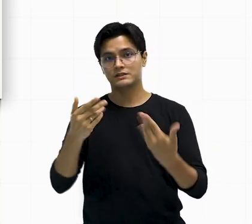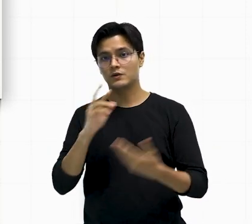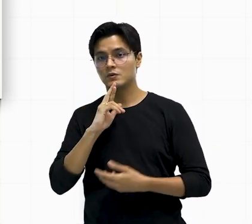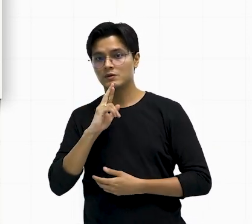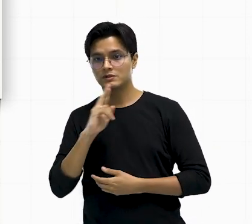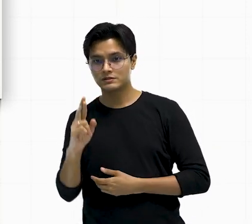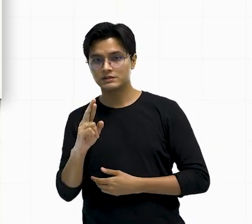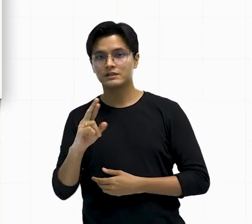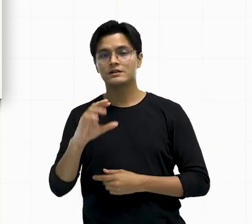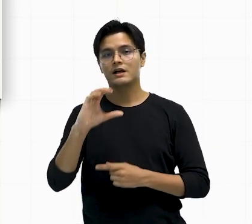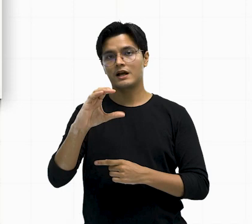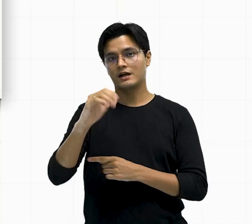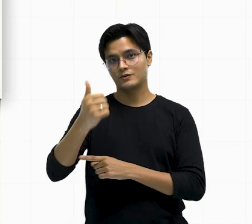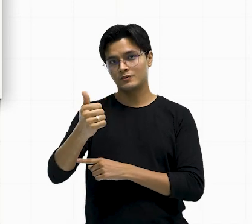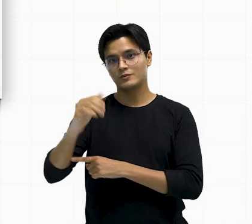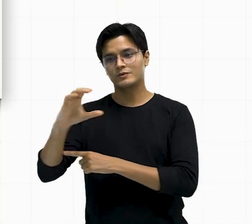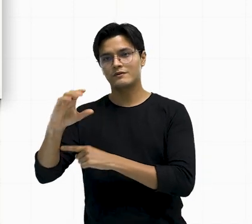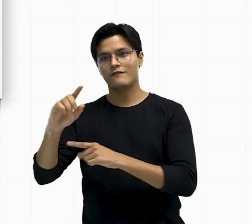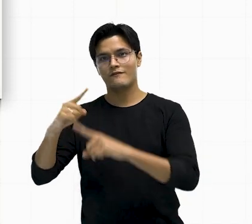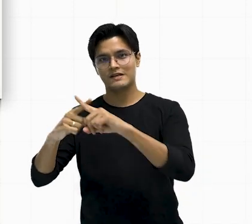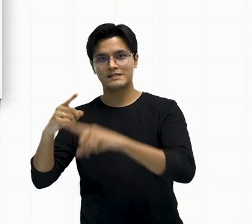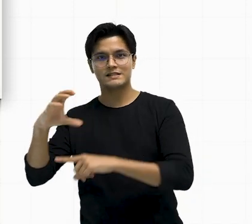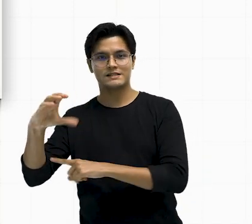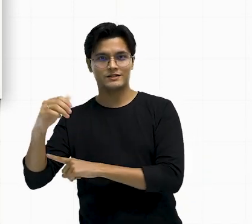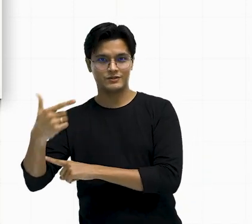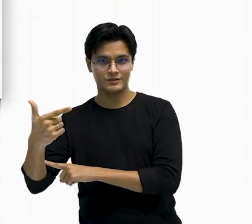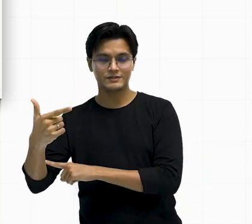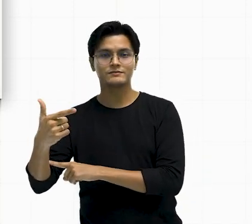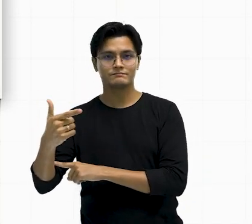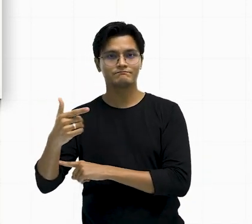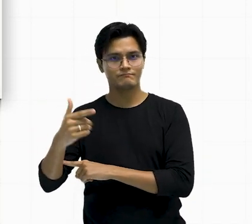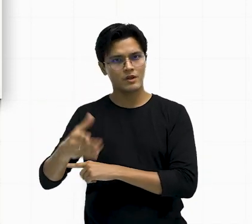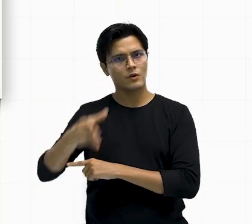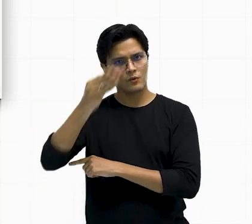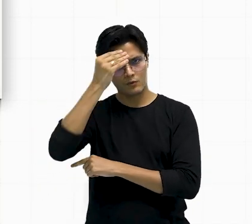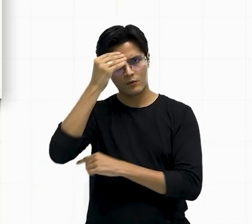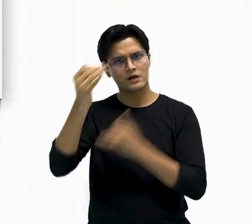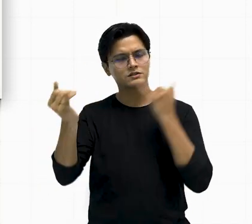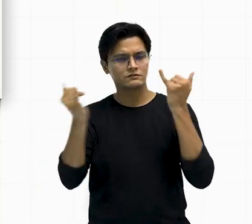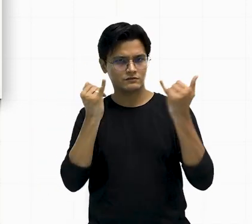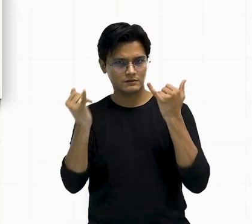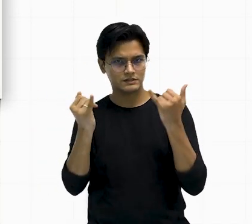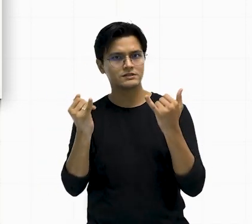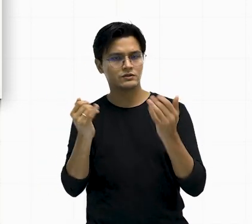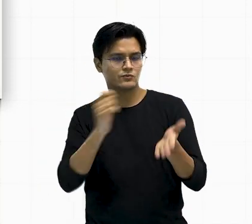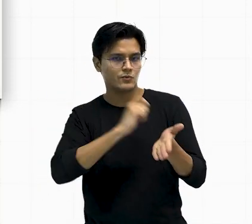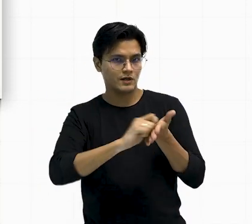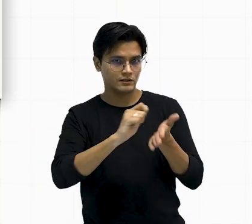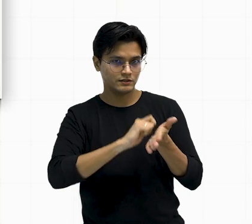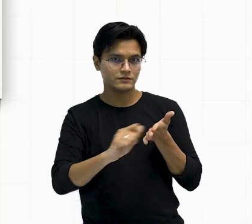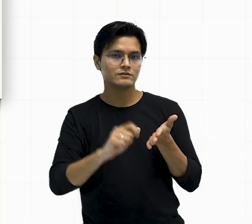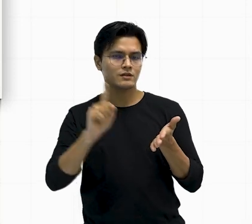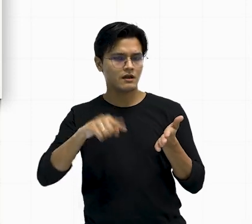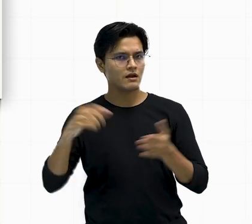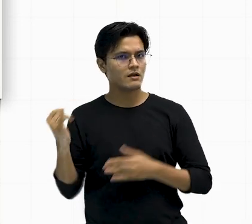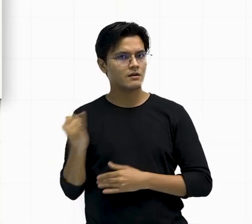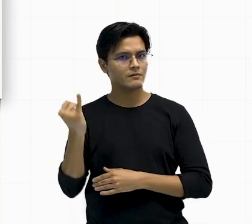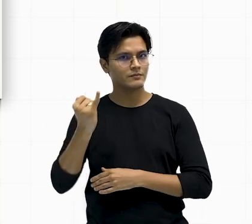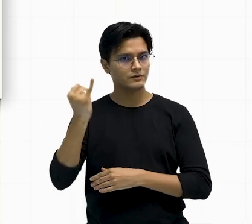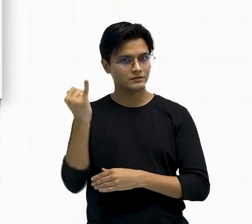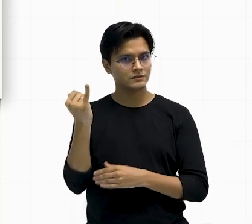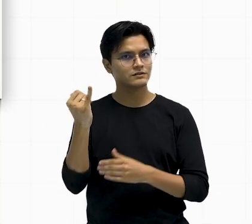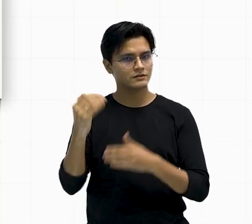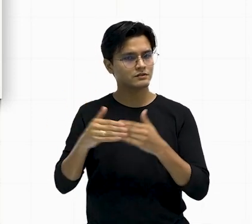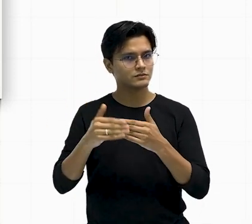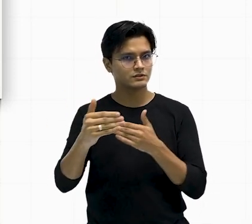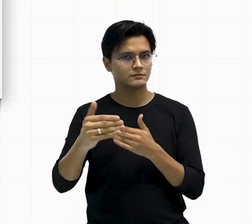é igual ao produto dos dois catetos. Guarde essa informação, anotem aí, porque ela será muito útil